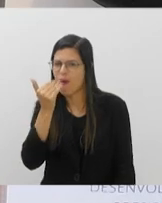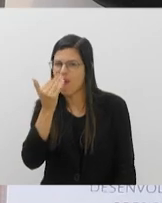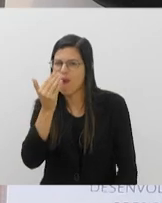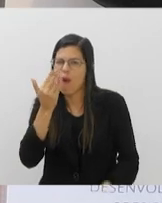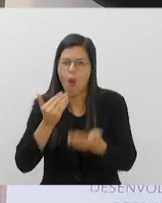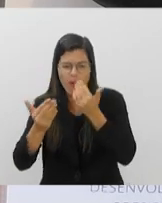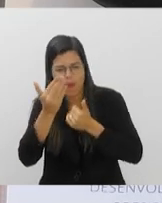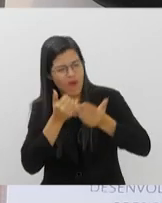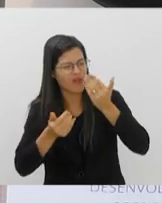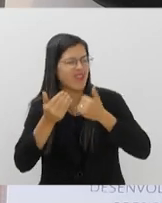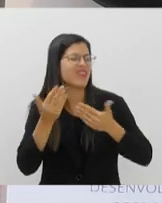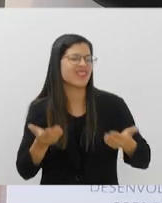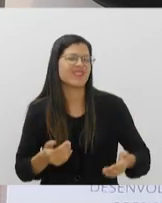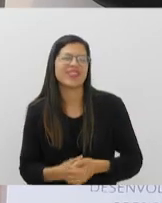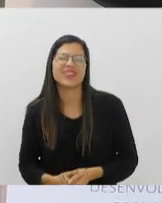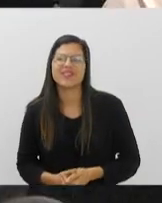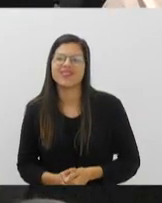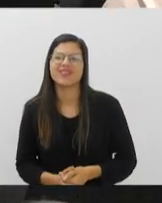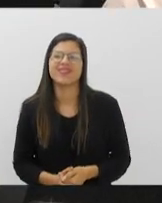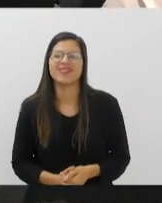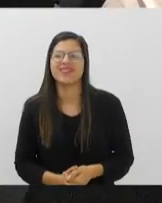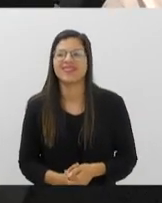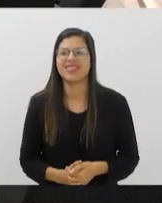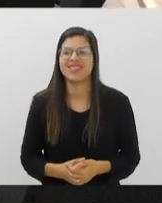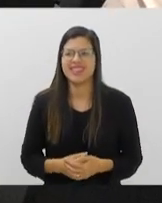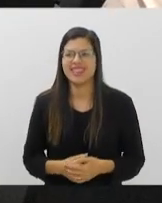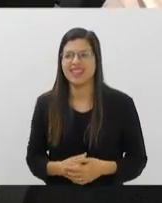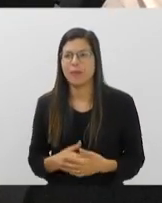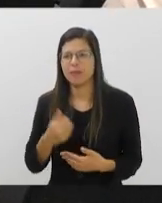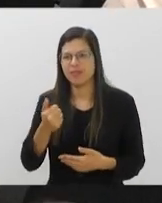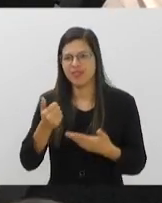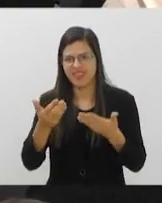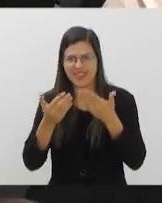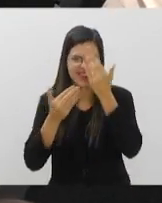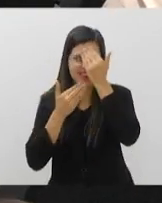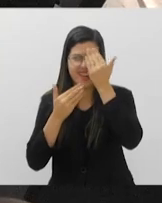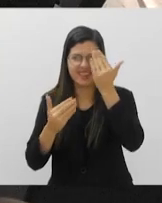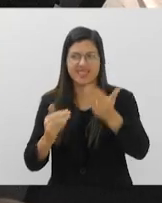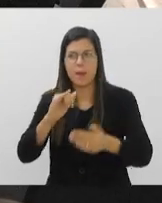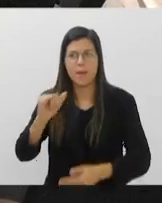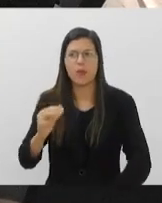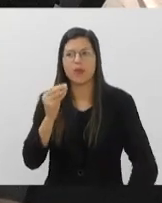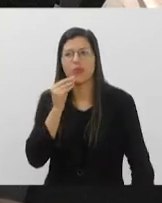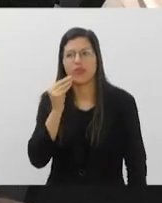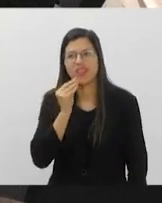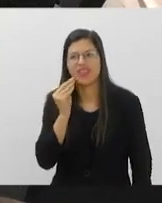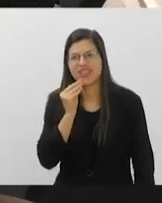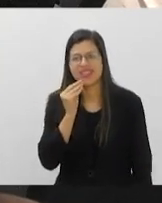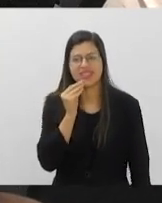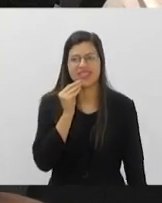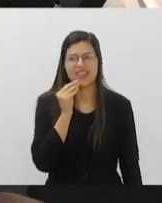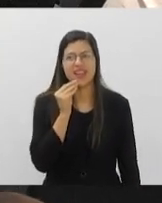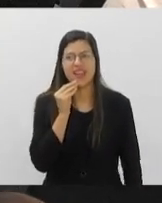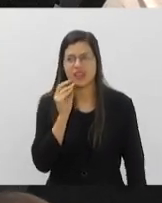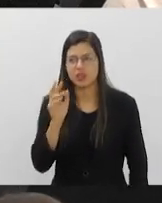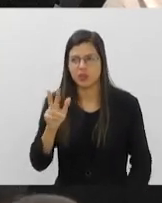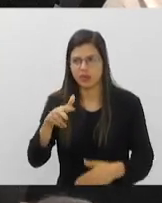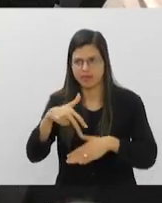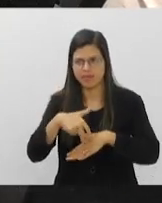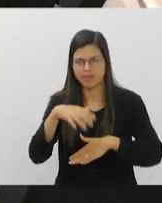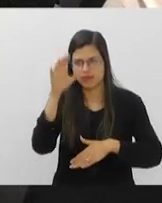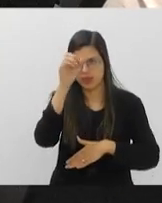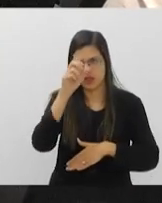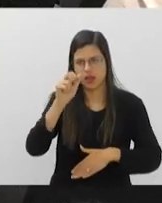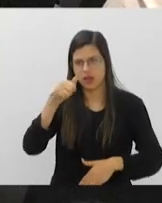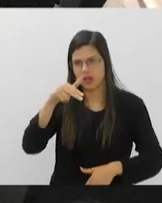muito pois querida primeiro eu gostaria de agradecer né a a oportunidade de estar aqui eu vim aqui para aprender eu sou Ana Paula